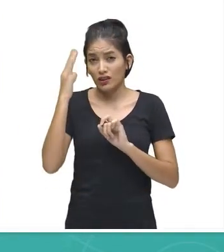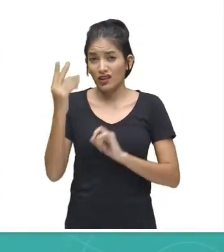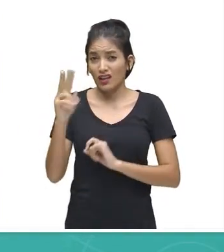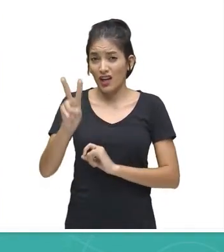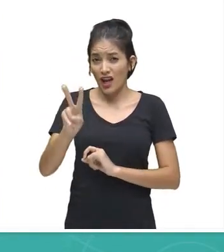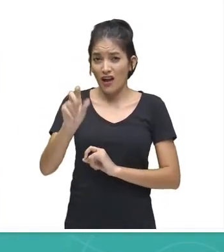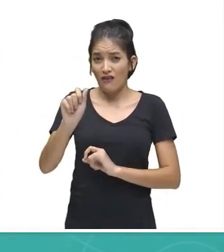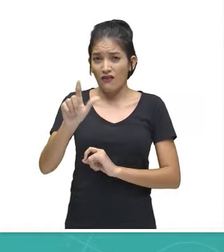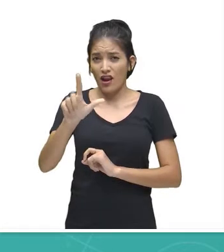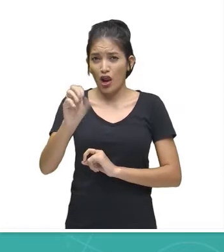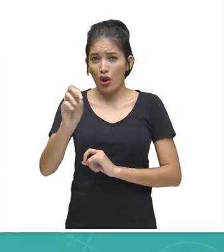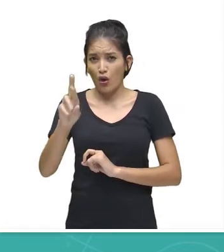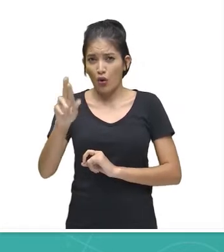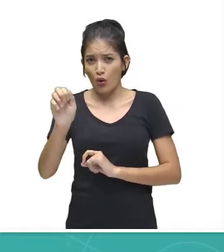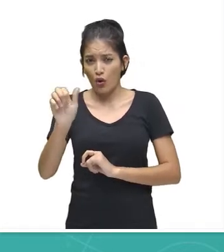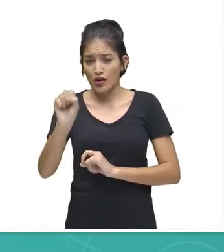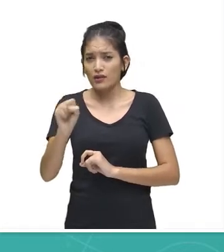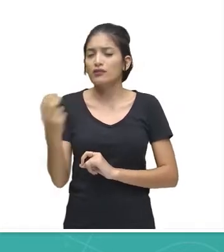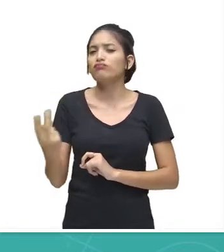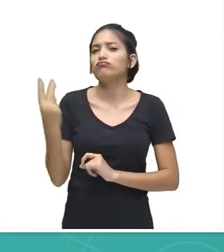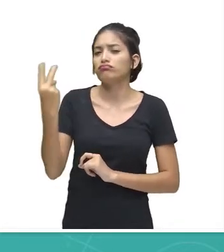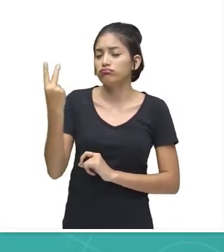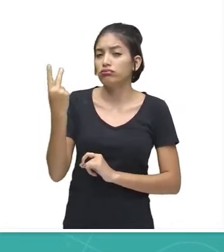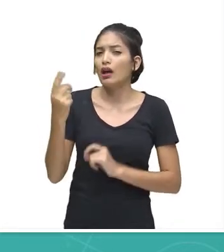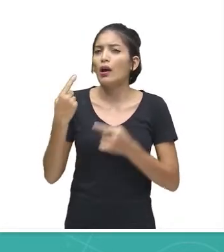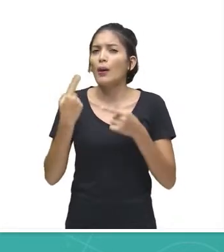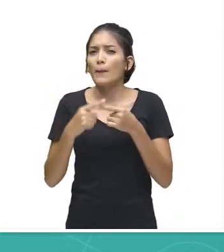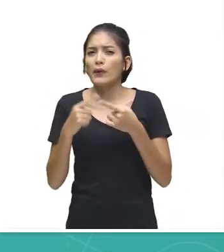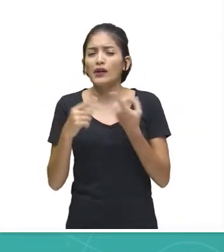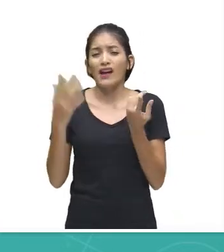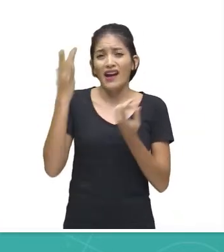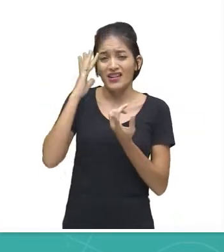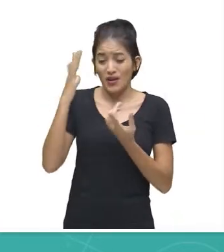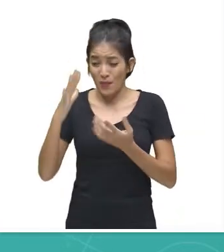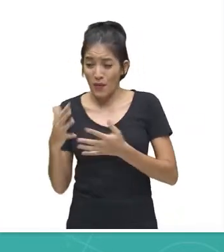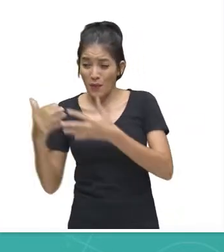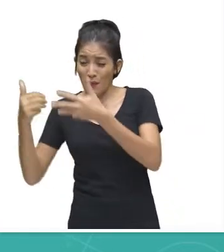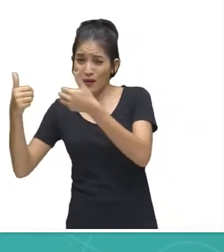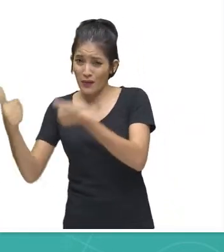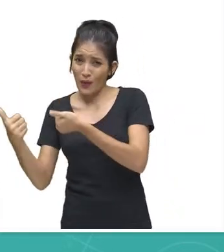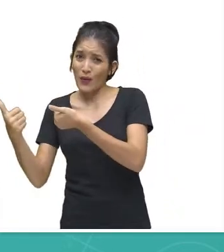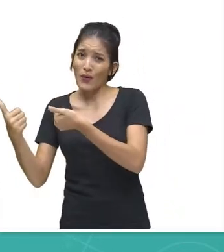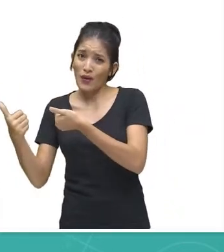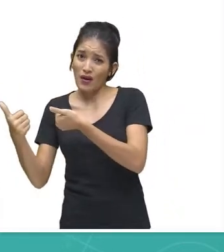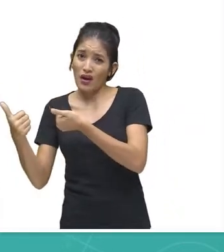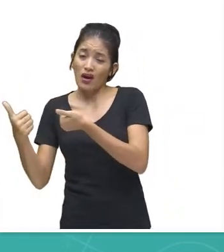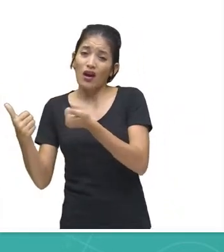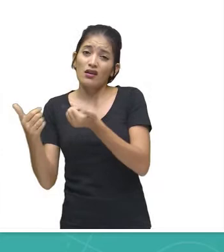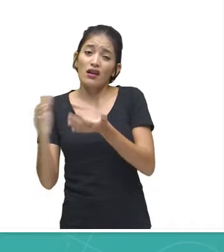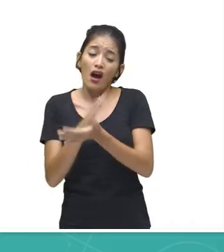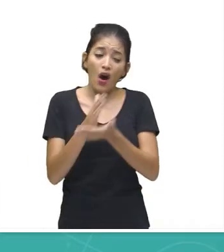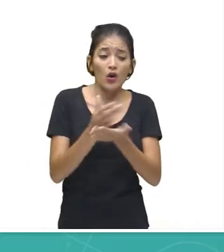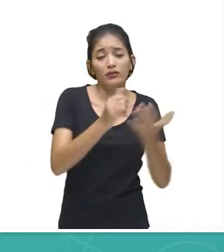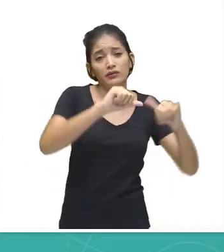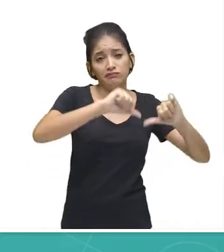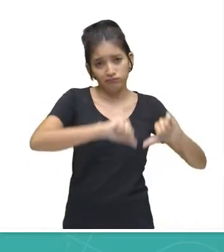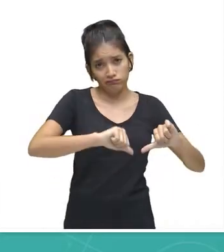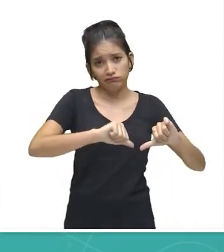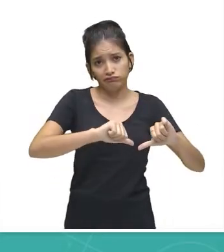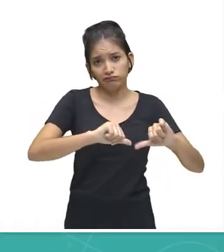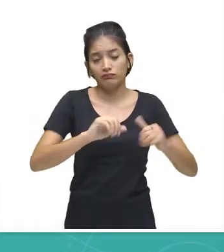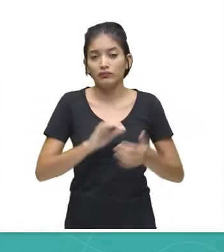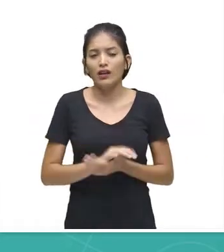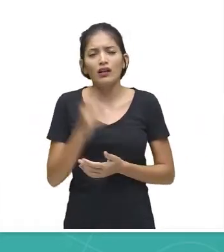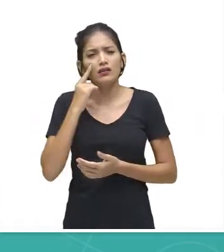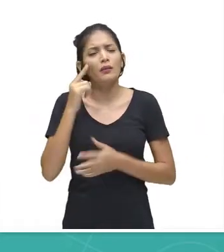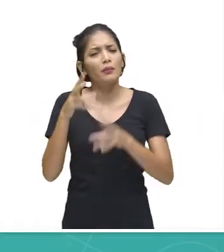valores? Por que manifestamos certas preferências por uma coisa em vez de outra? Vocês estão vendo aí